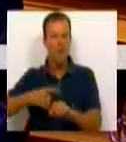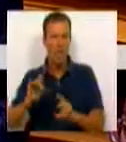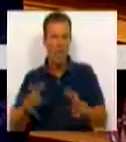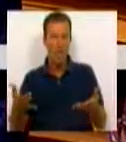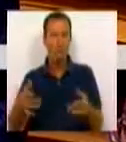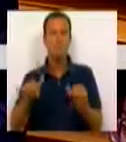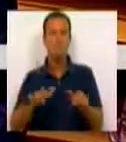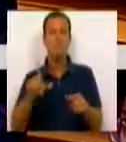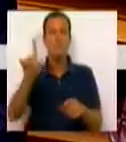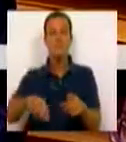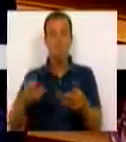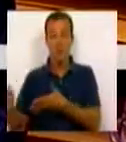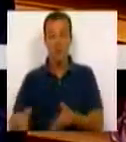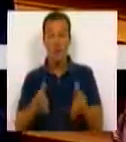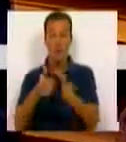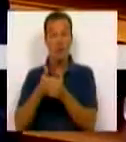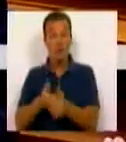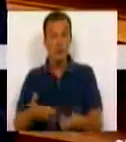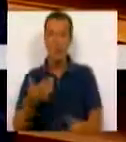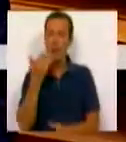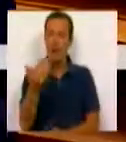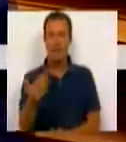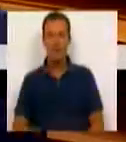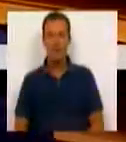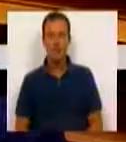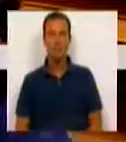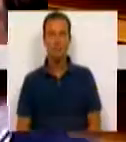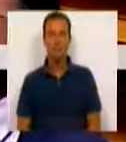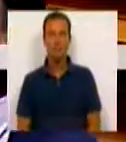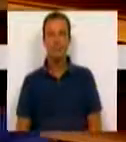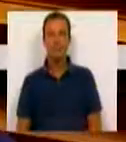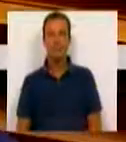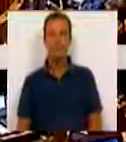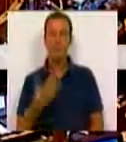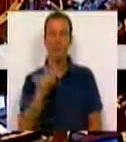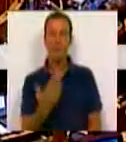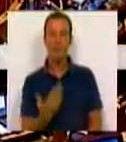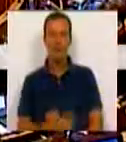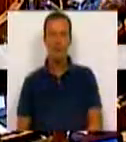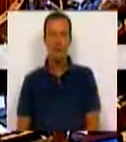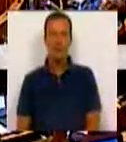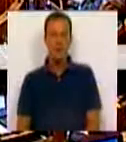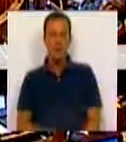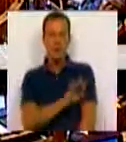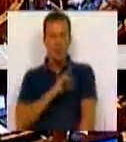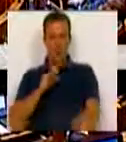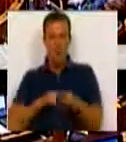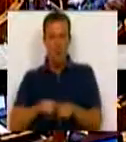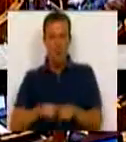Deverá esse ser também o caminho a seguir. Obrigado. Obrigado, senhora deputada.